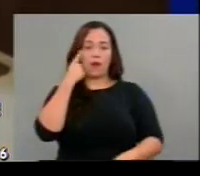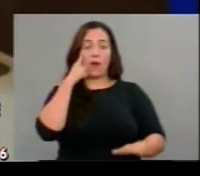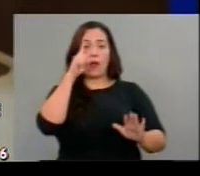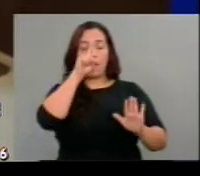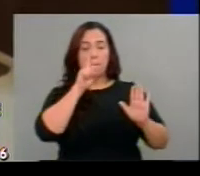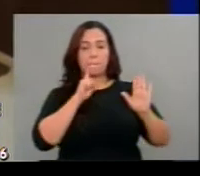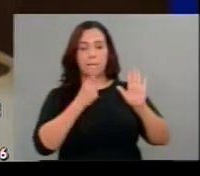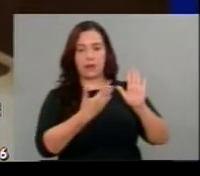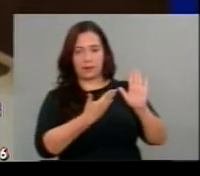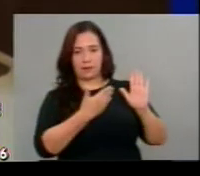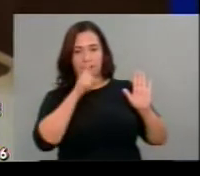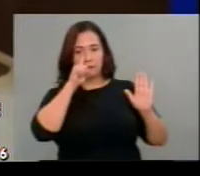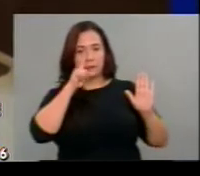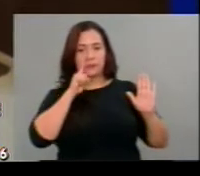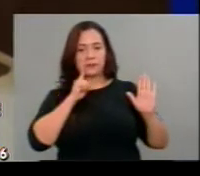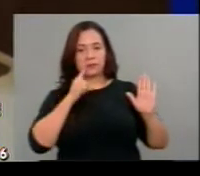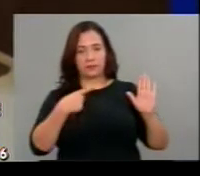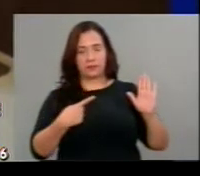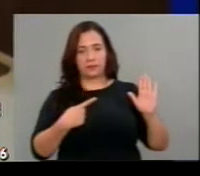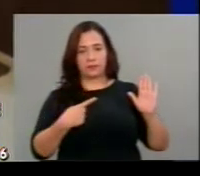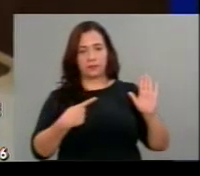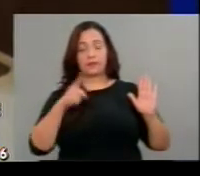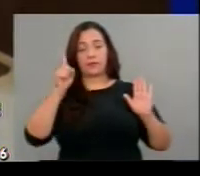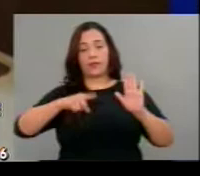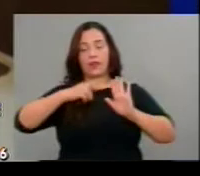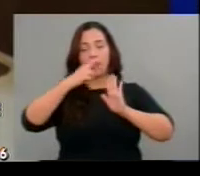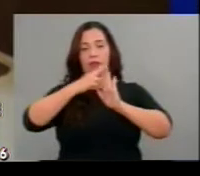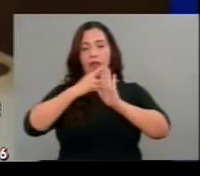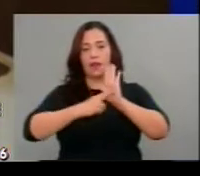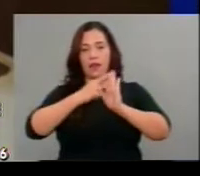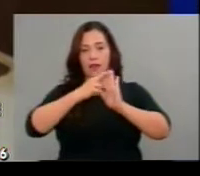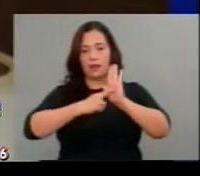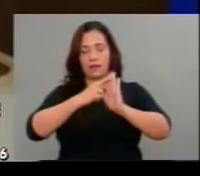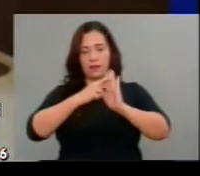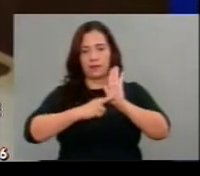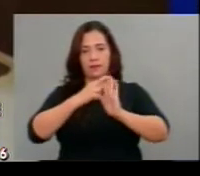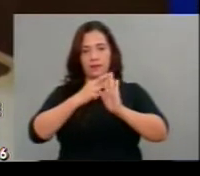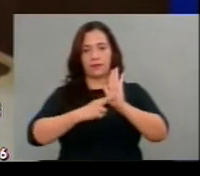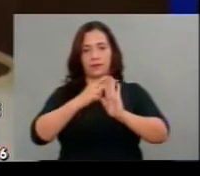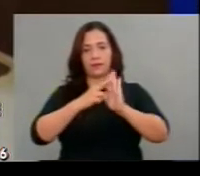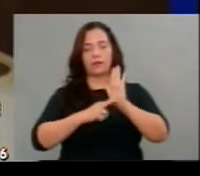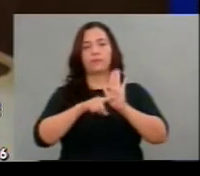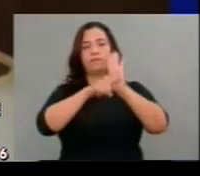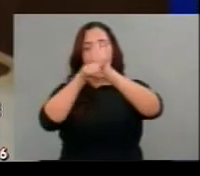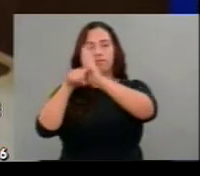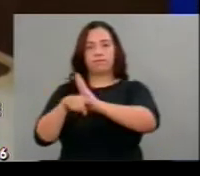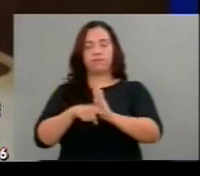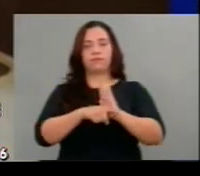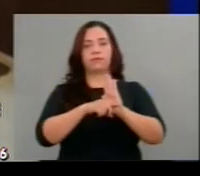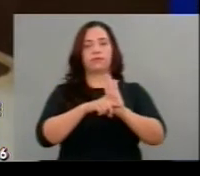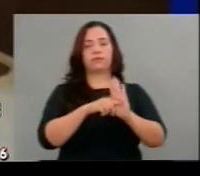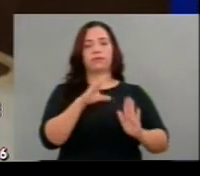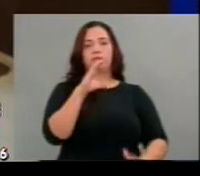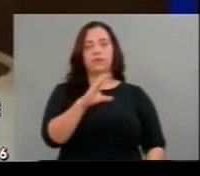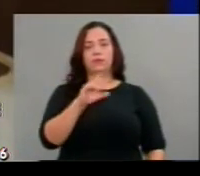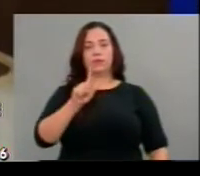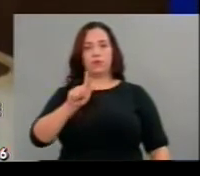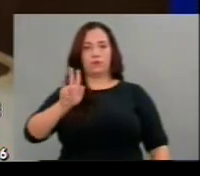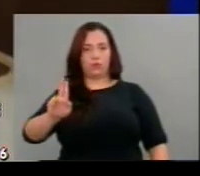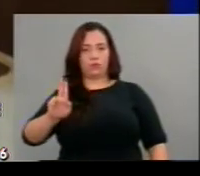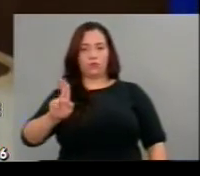aqui. É o relatório cuja fonte é a Controladoria Geral da União.